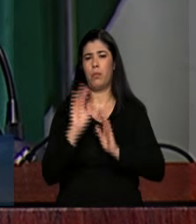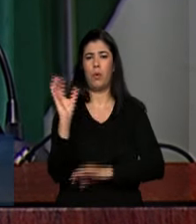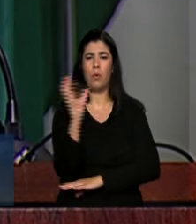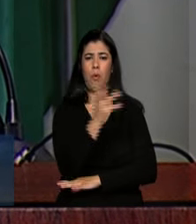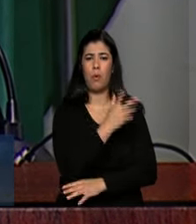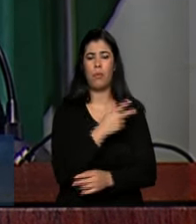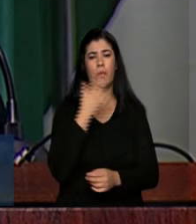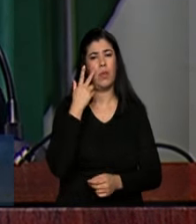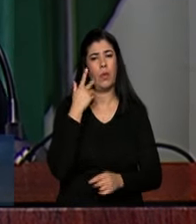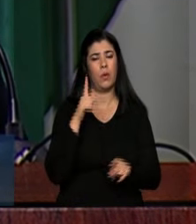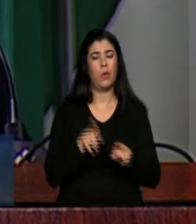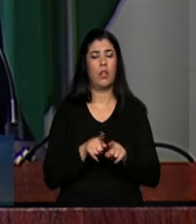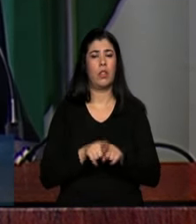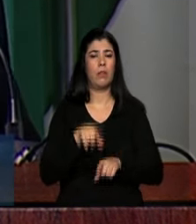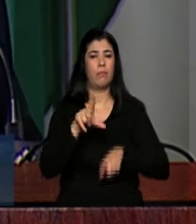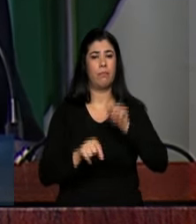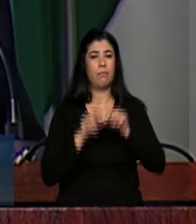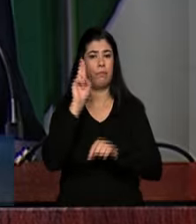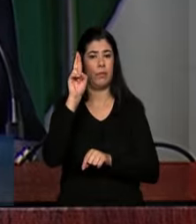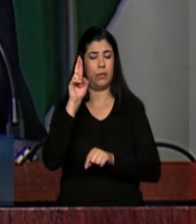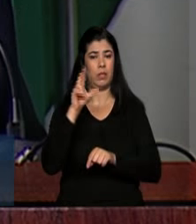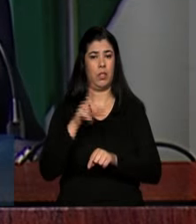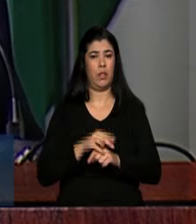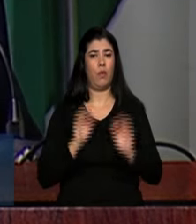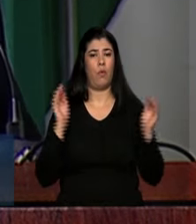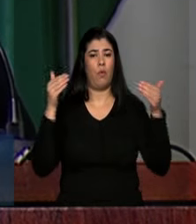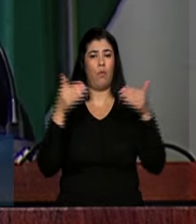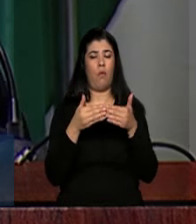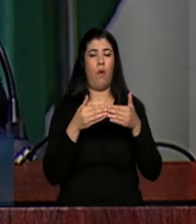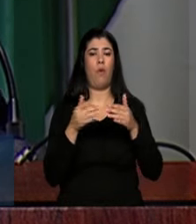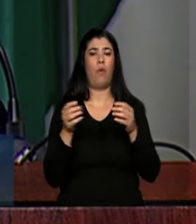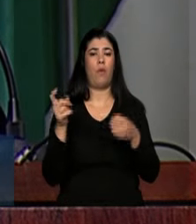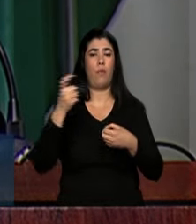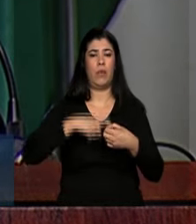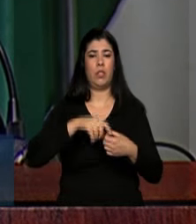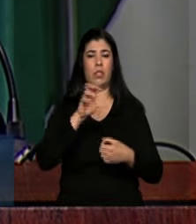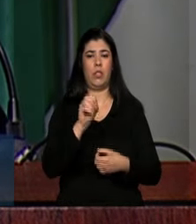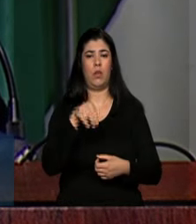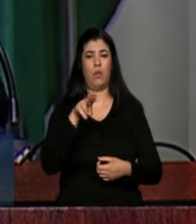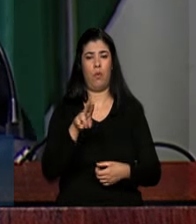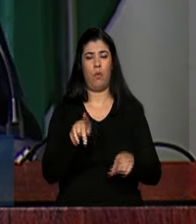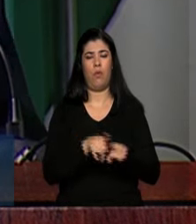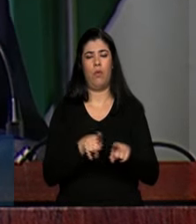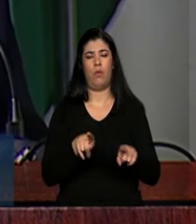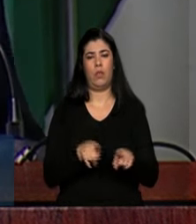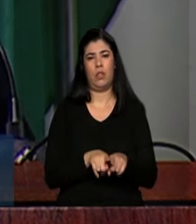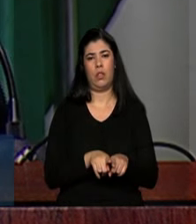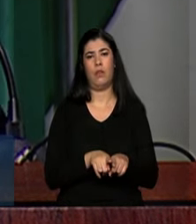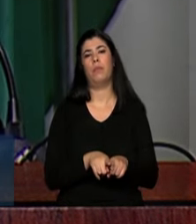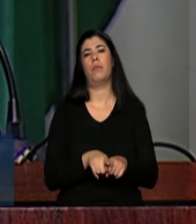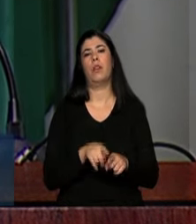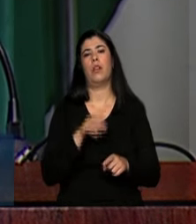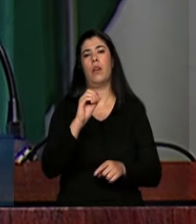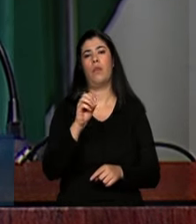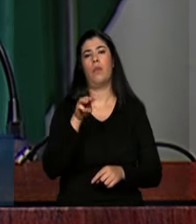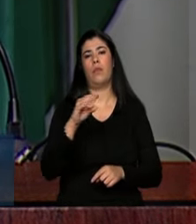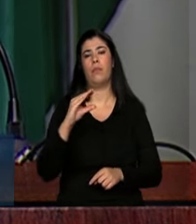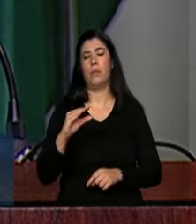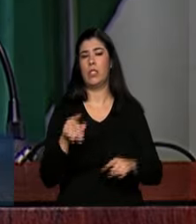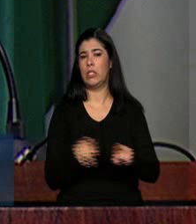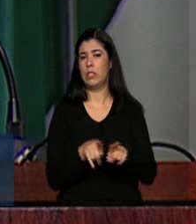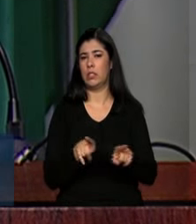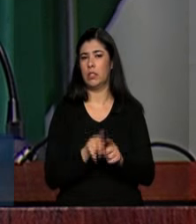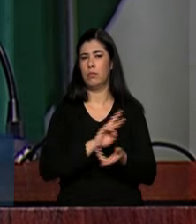atuação destacada nos vários fóruns multilaterais, como a ONU e a Organização Mundial do Comércio. Somos parte de